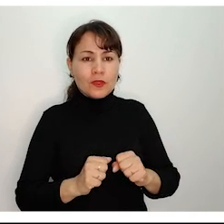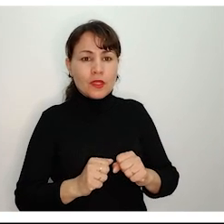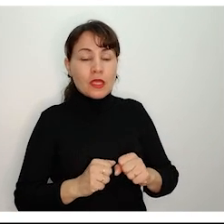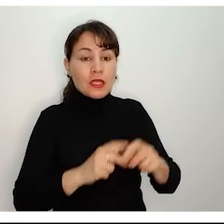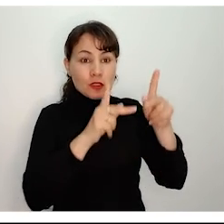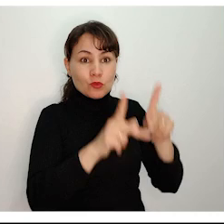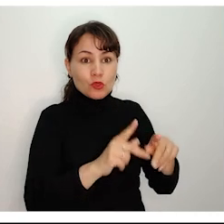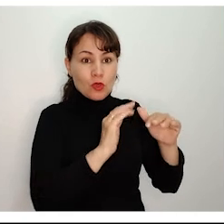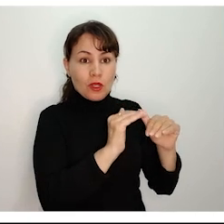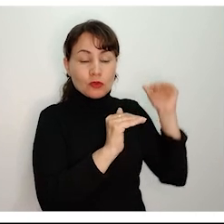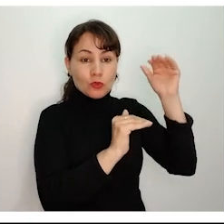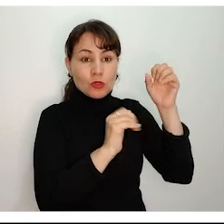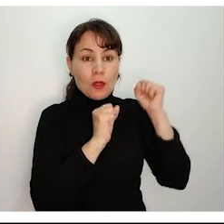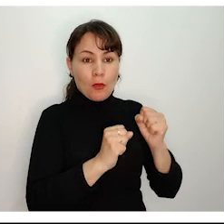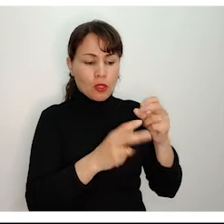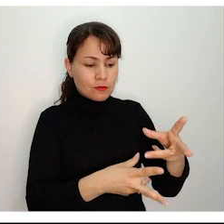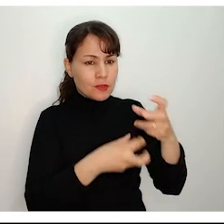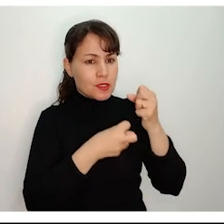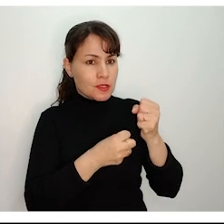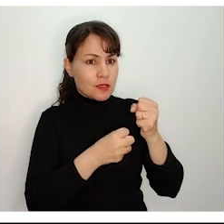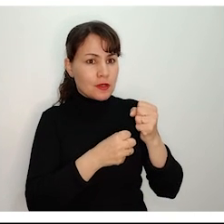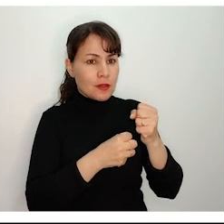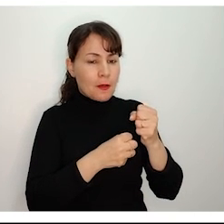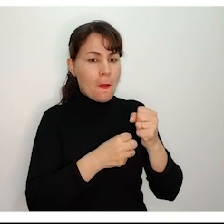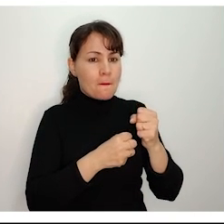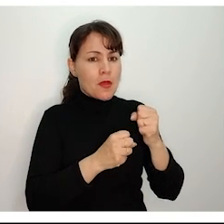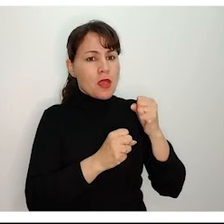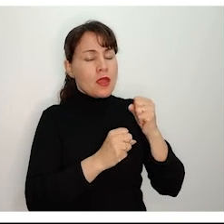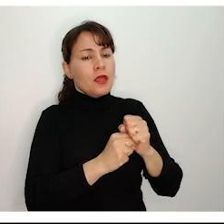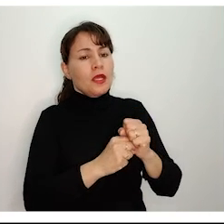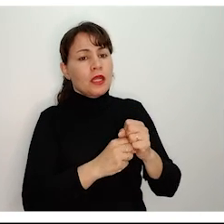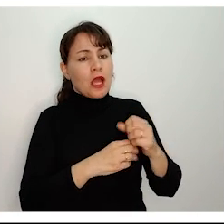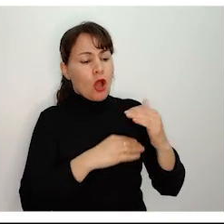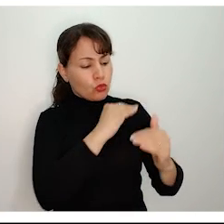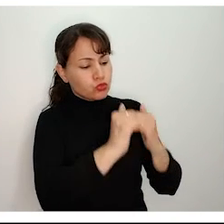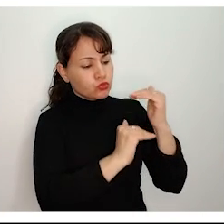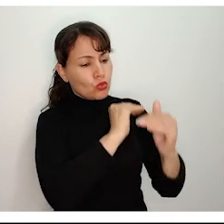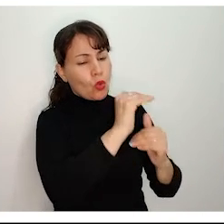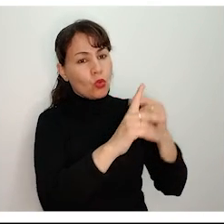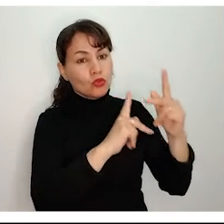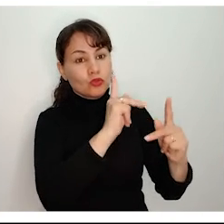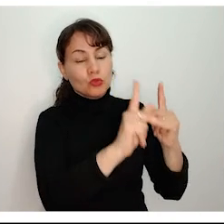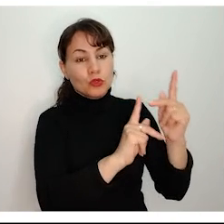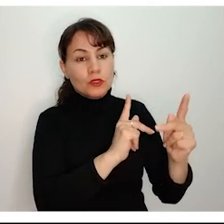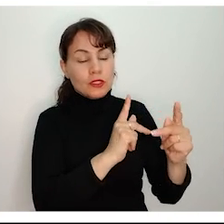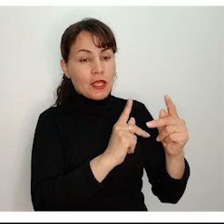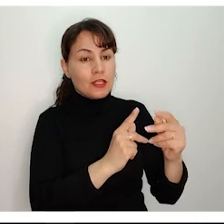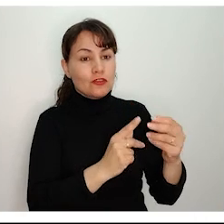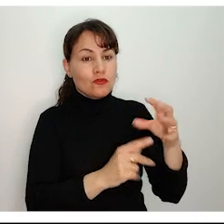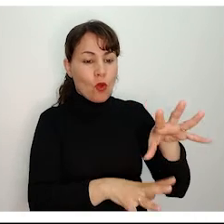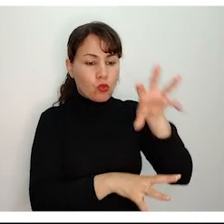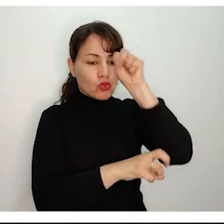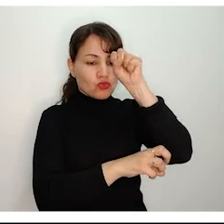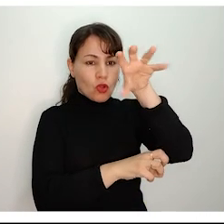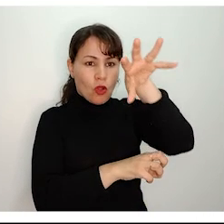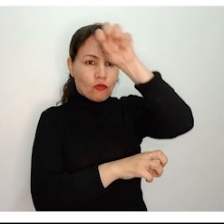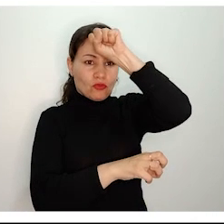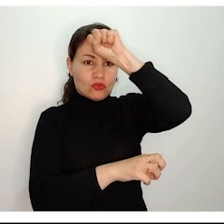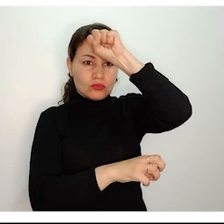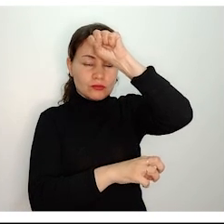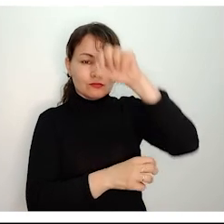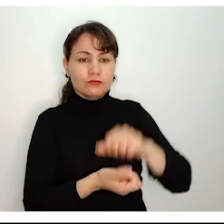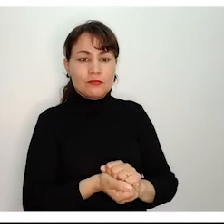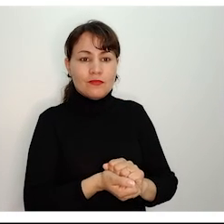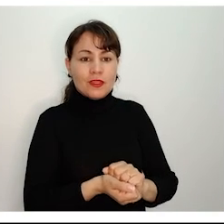de influenciar, observar o que as crianças vão adquirindo ao longo desse processo de